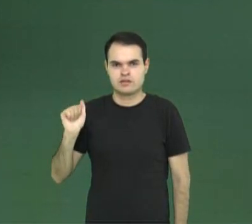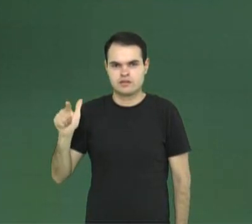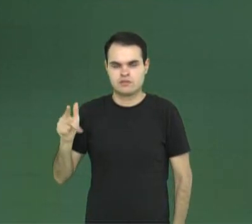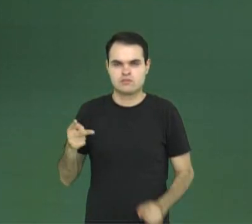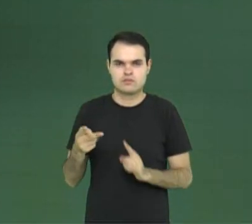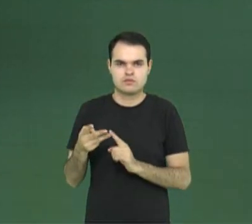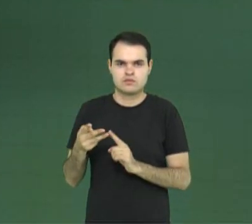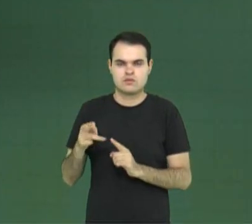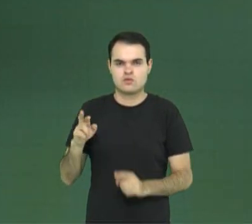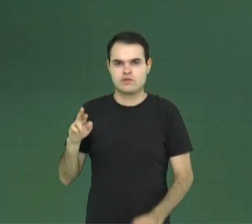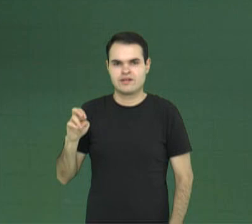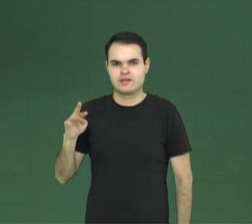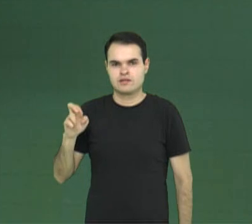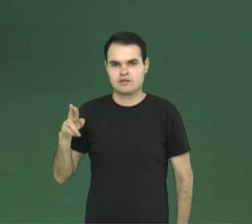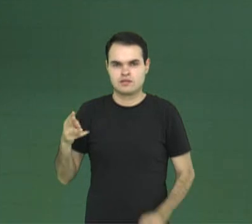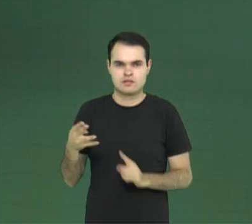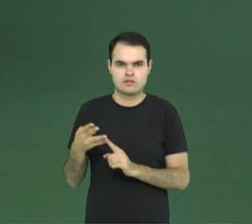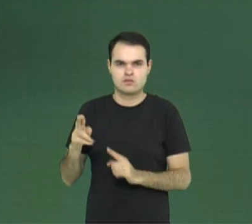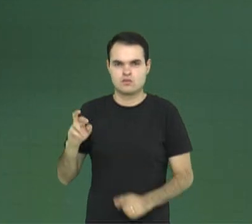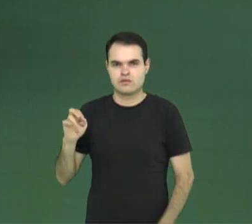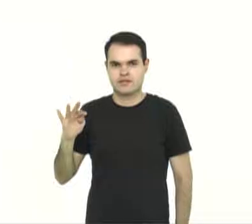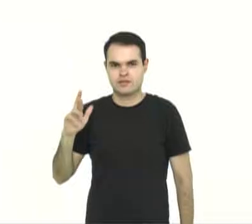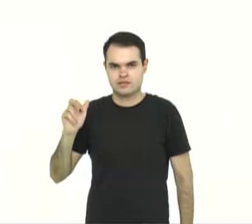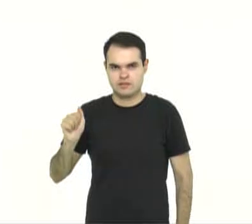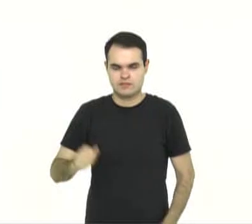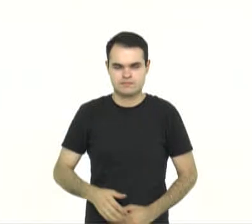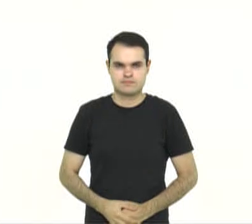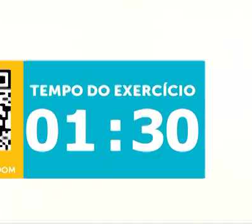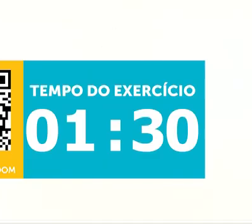C, uréter. Ou alternativa D, uretra.